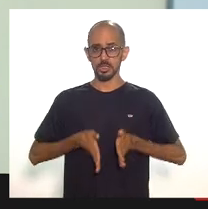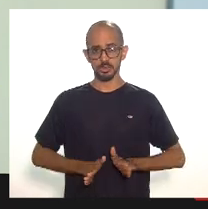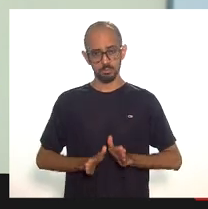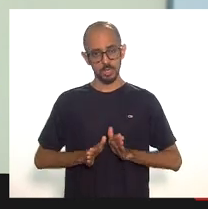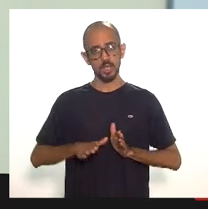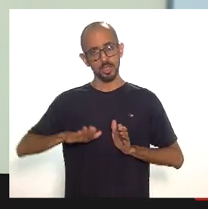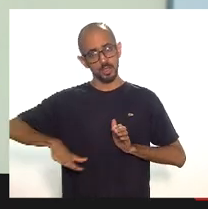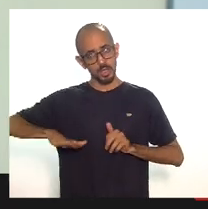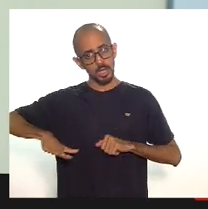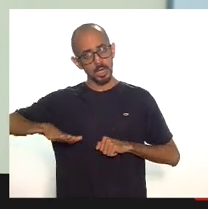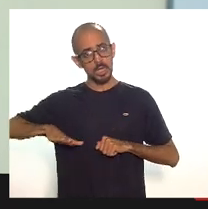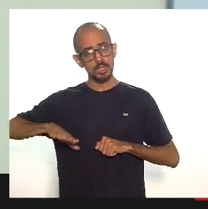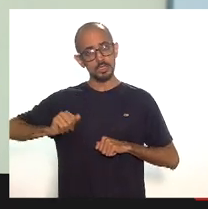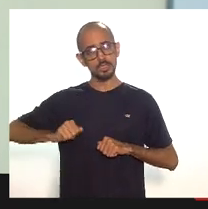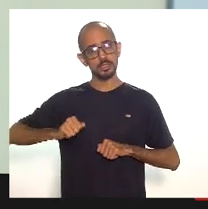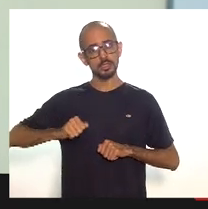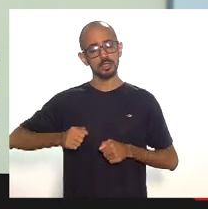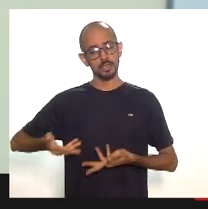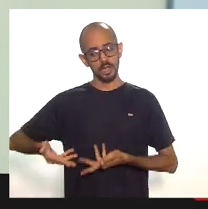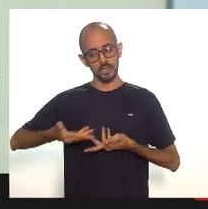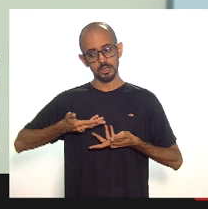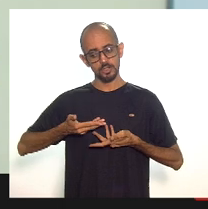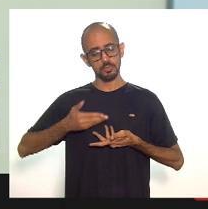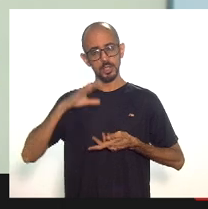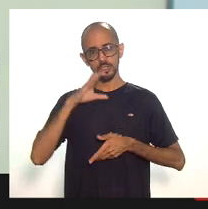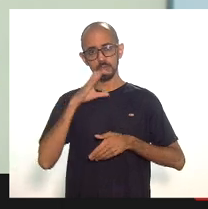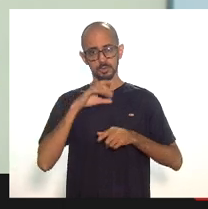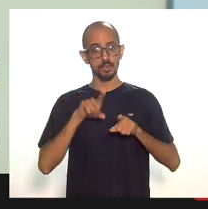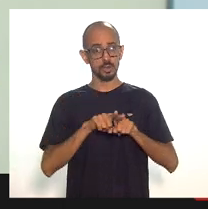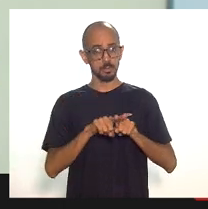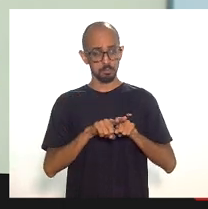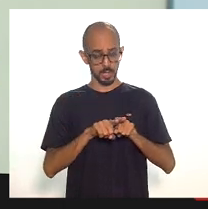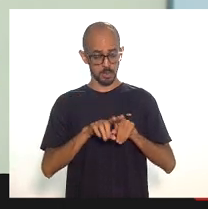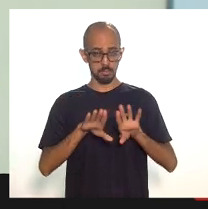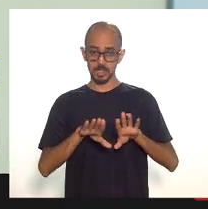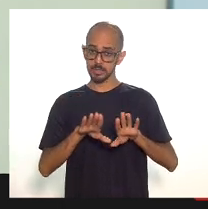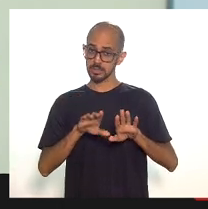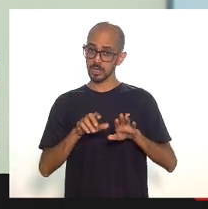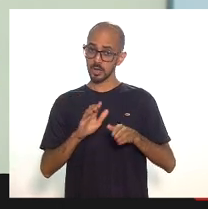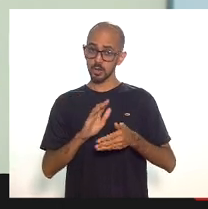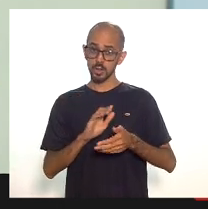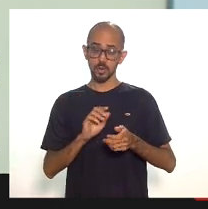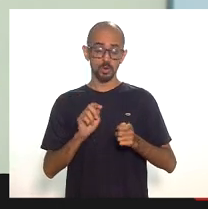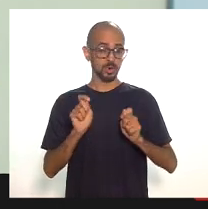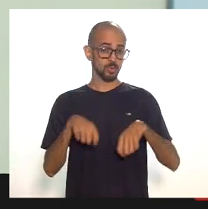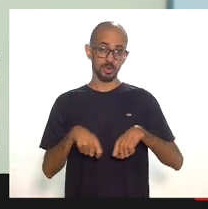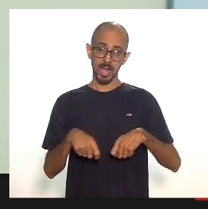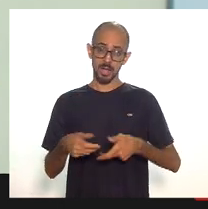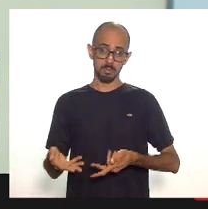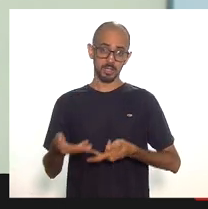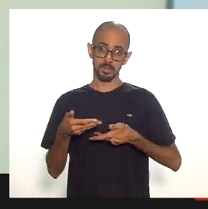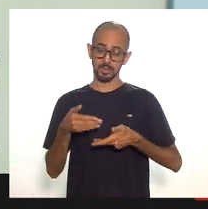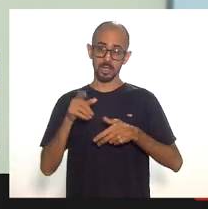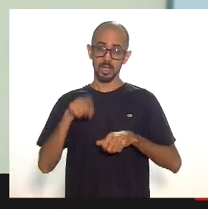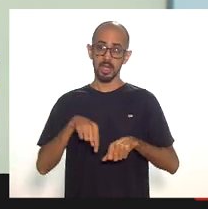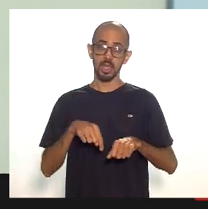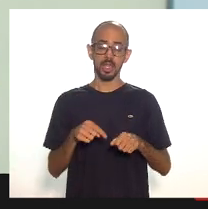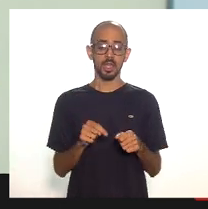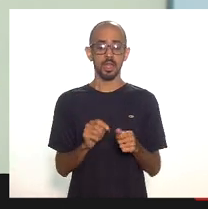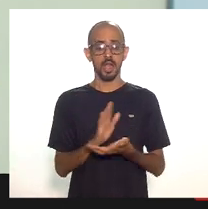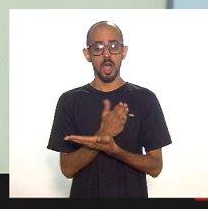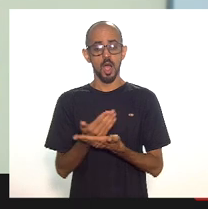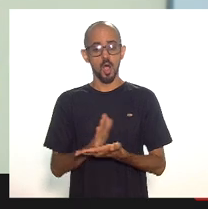ambulatórios, tudo que é possível está funcionando. O que não é possível são aqueles serviços que